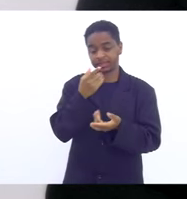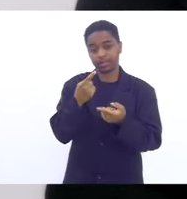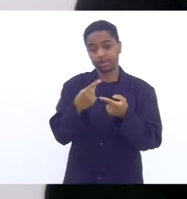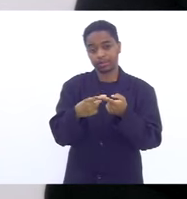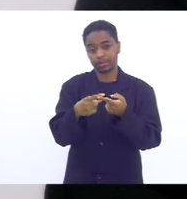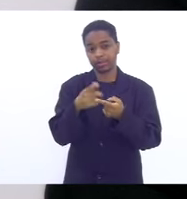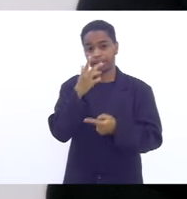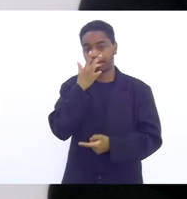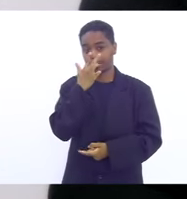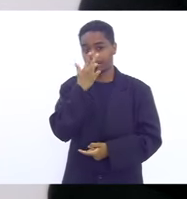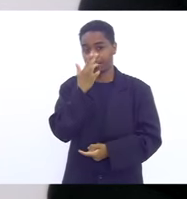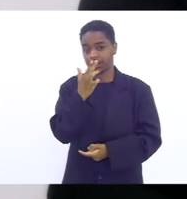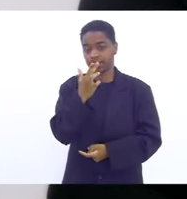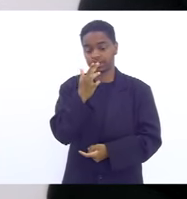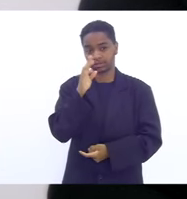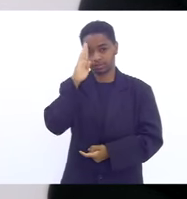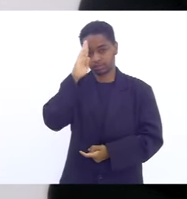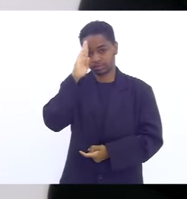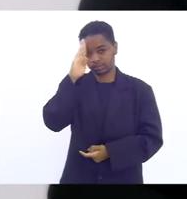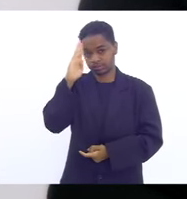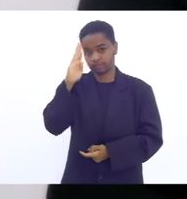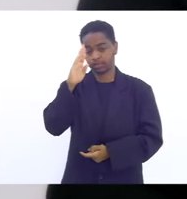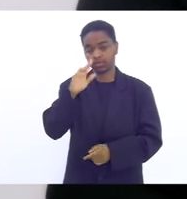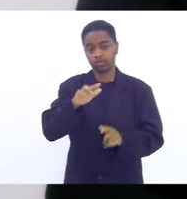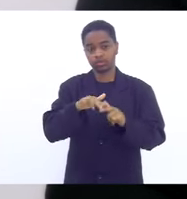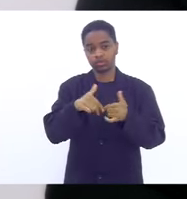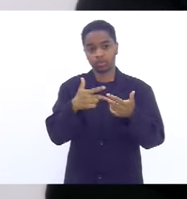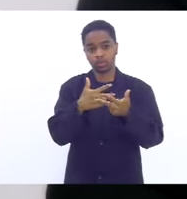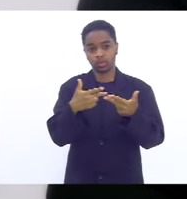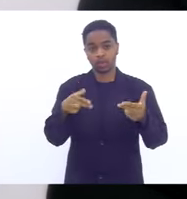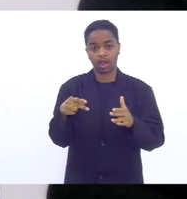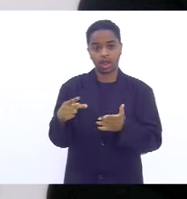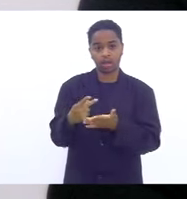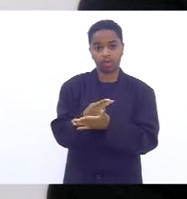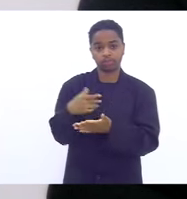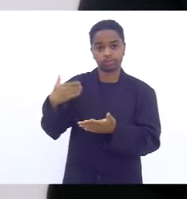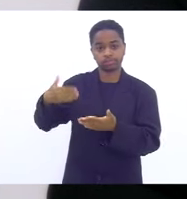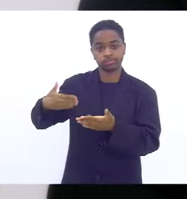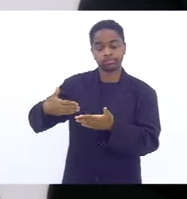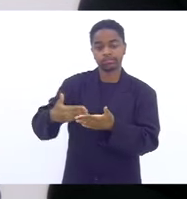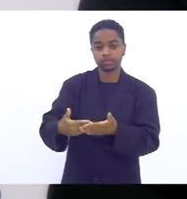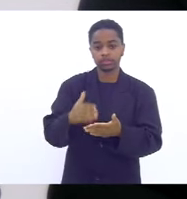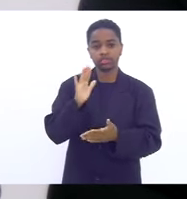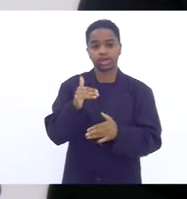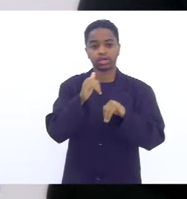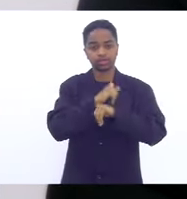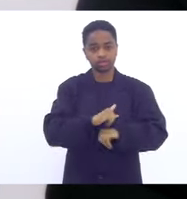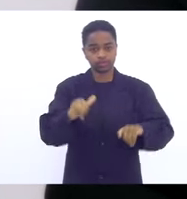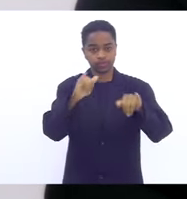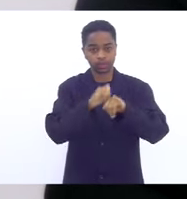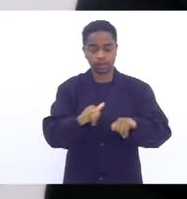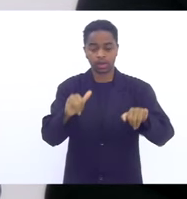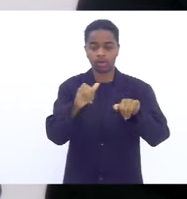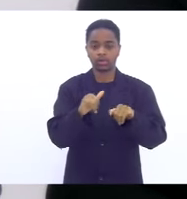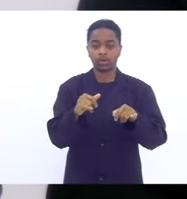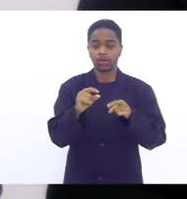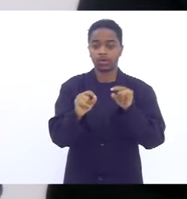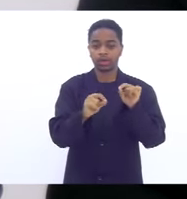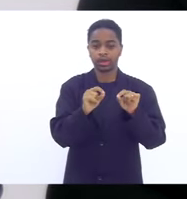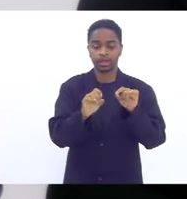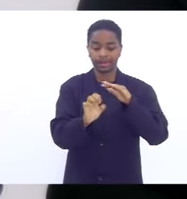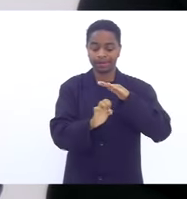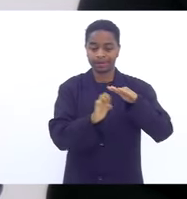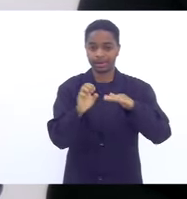parece especialmente com base nos últimos acontecimentos já amplamente explorados e divulgados, é que a concessionária